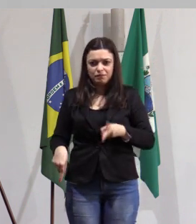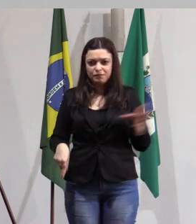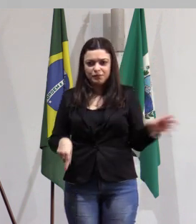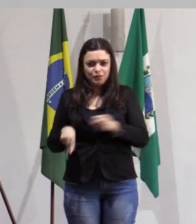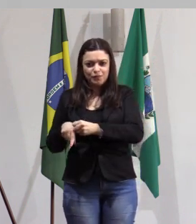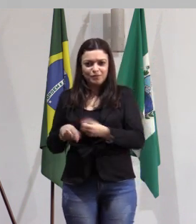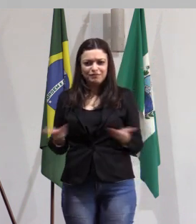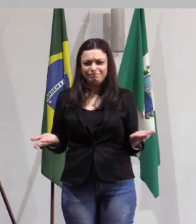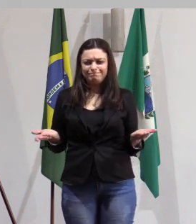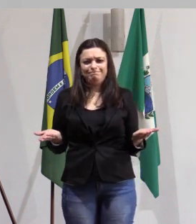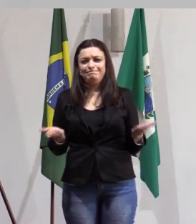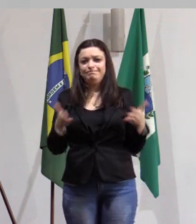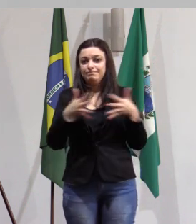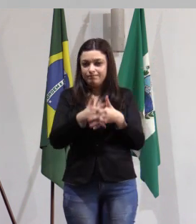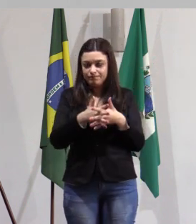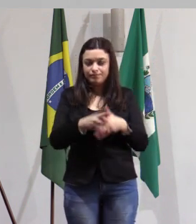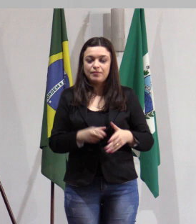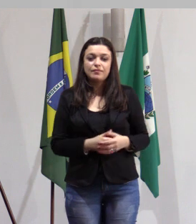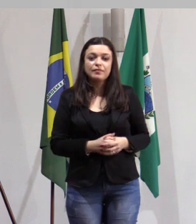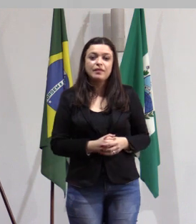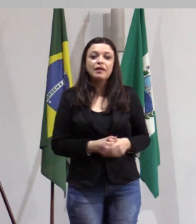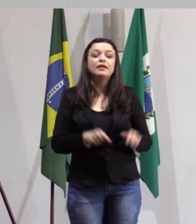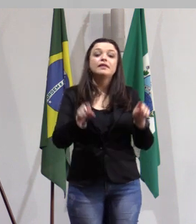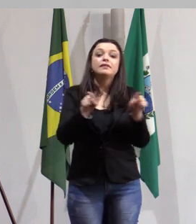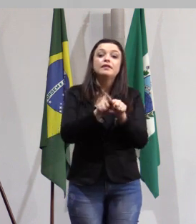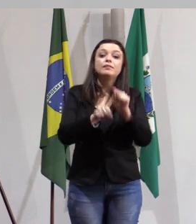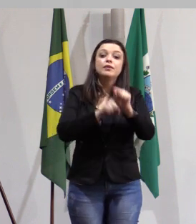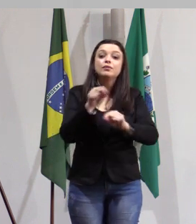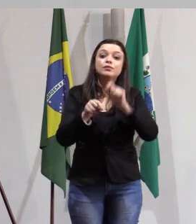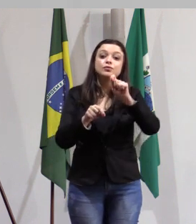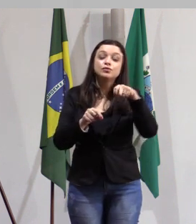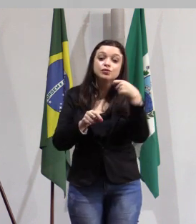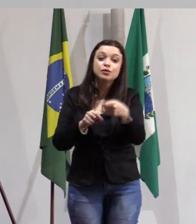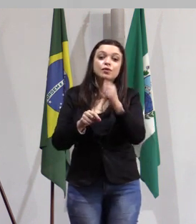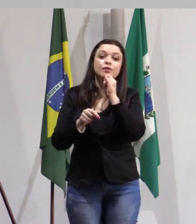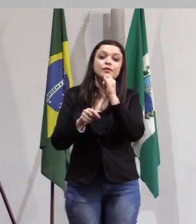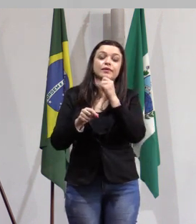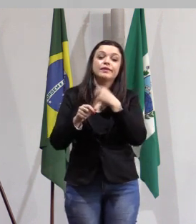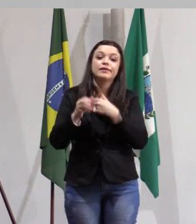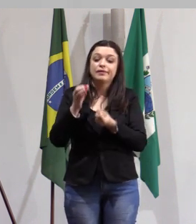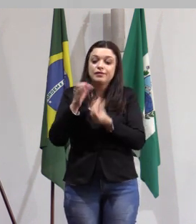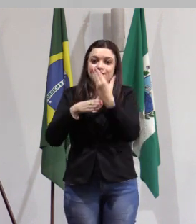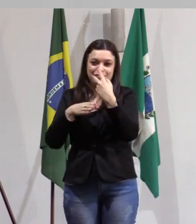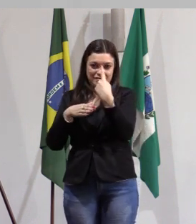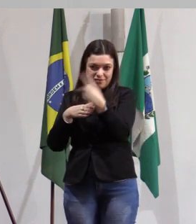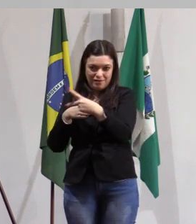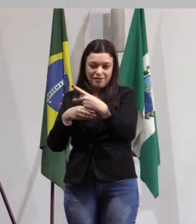A própria previsão da tal sociedade de propósito específico